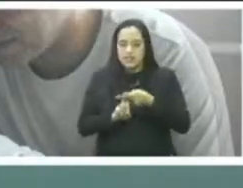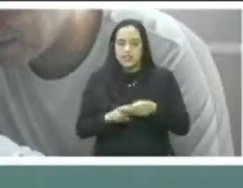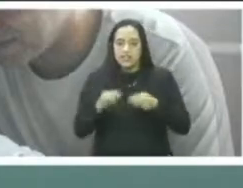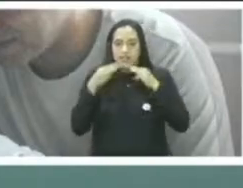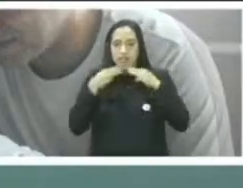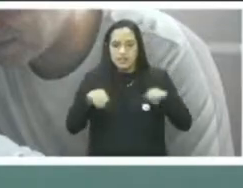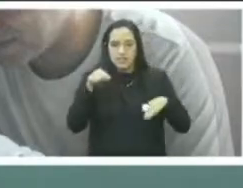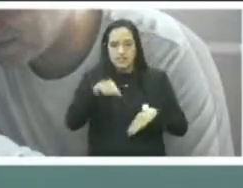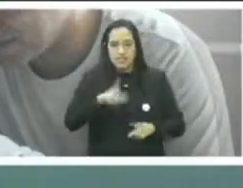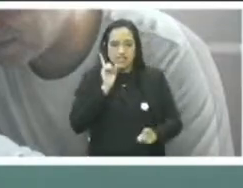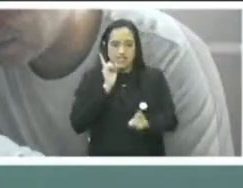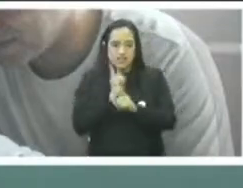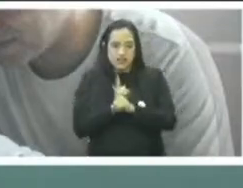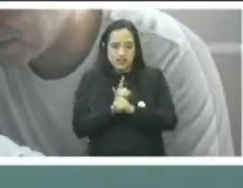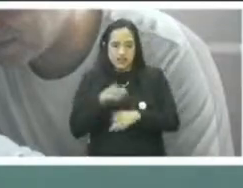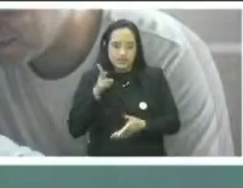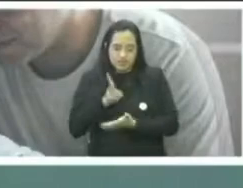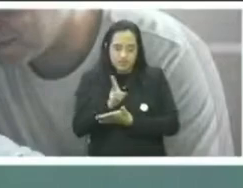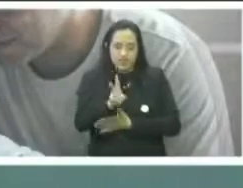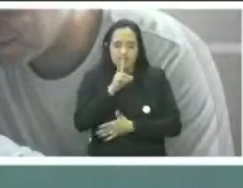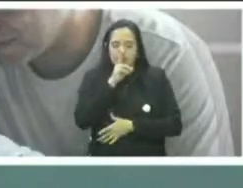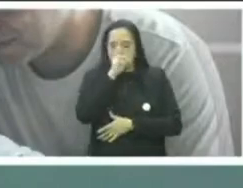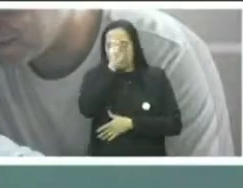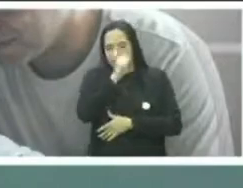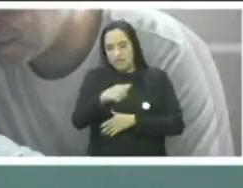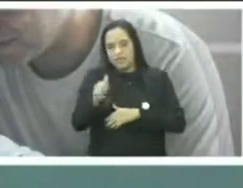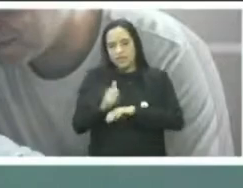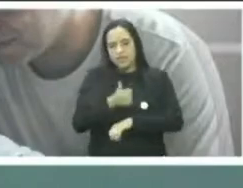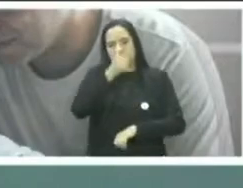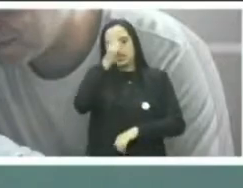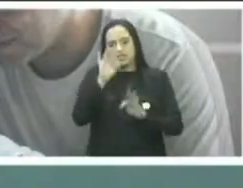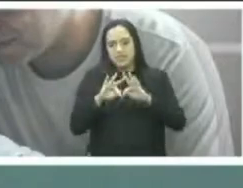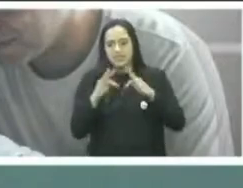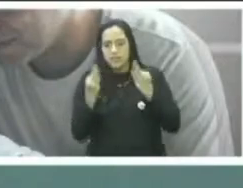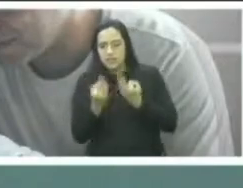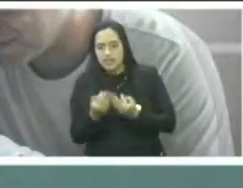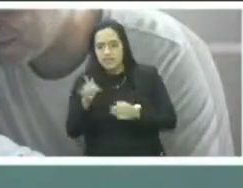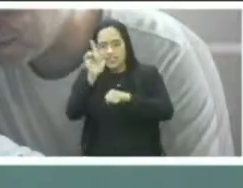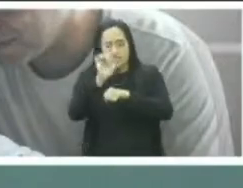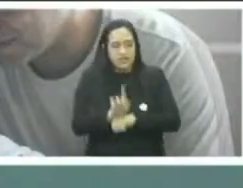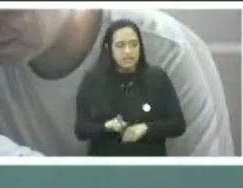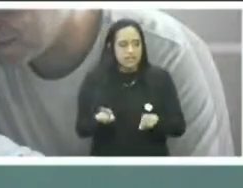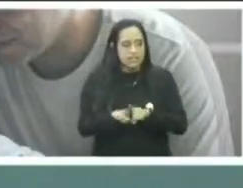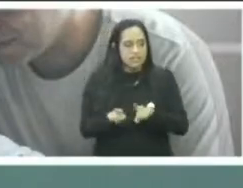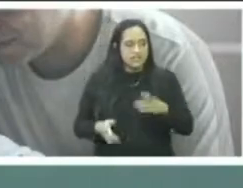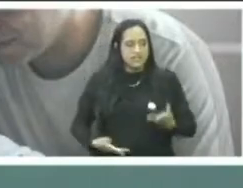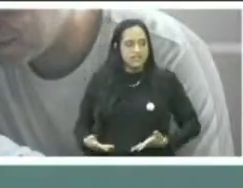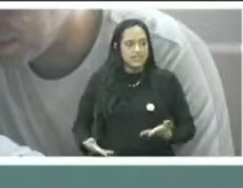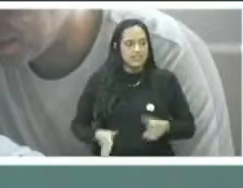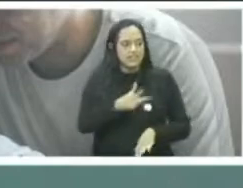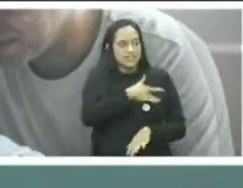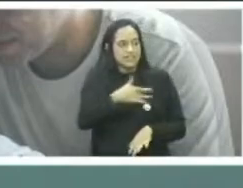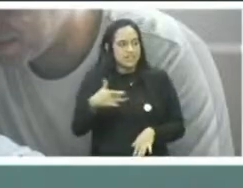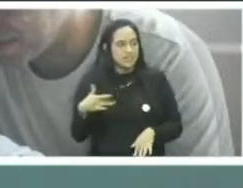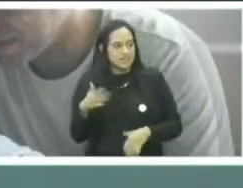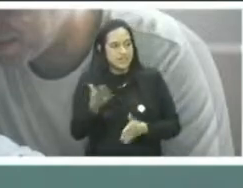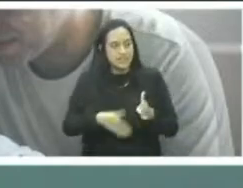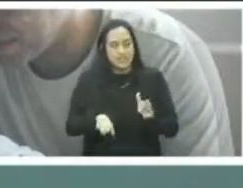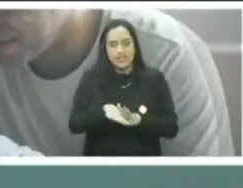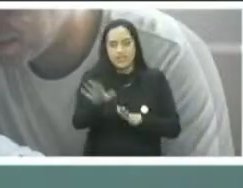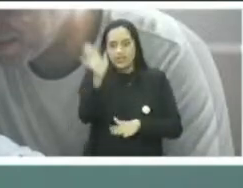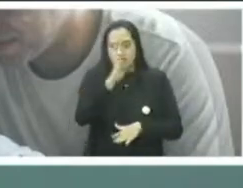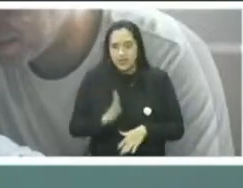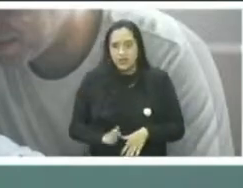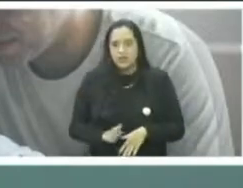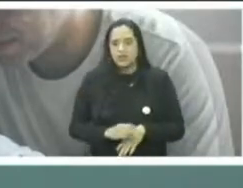fortalecendo profissionais, famílias, gestores e serviços de saúde em todo o país, porque é no aconchego